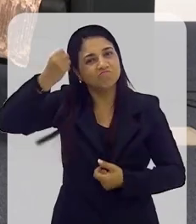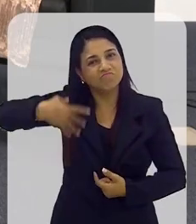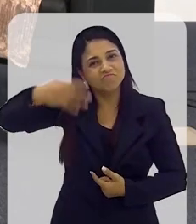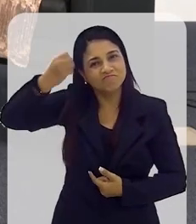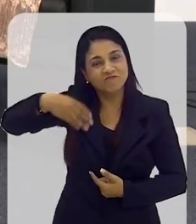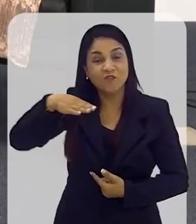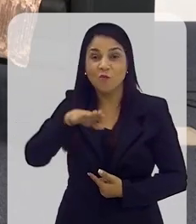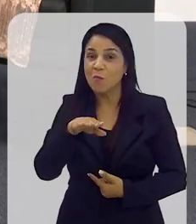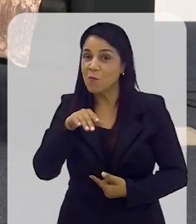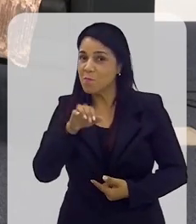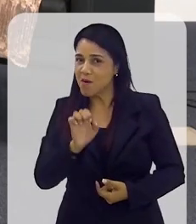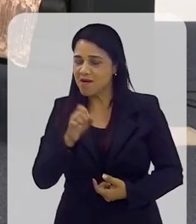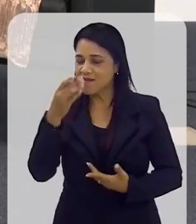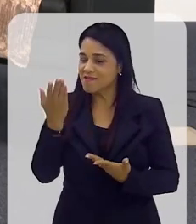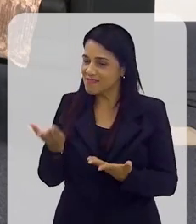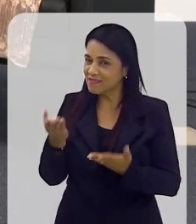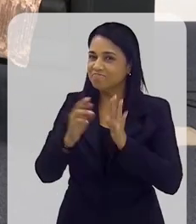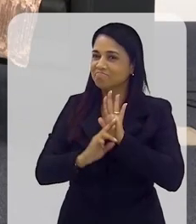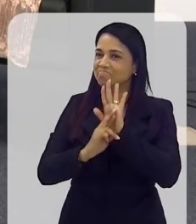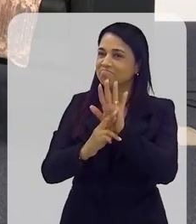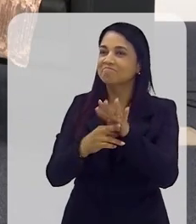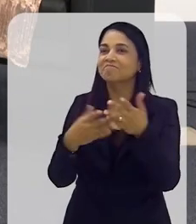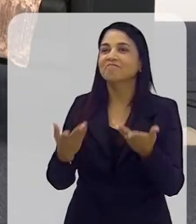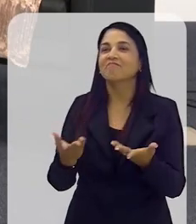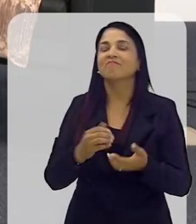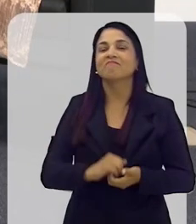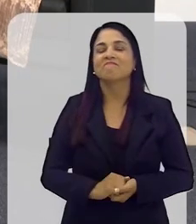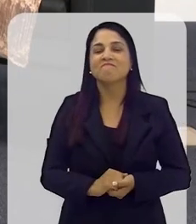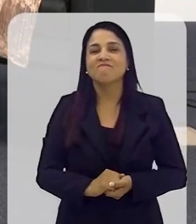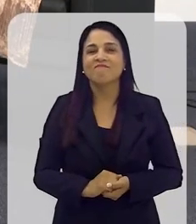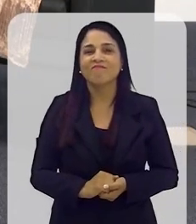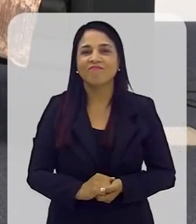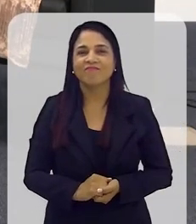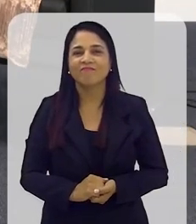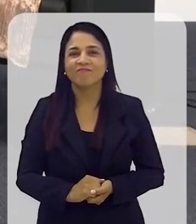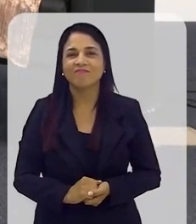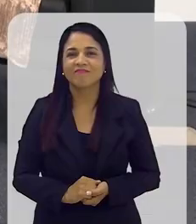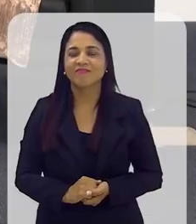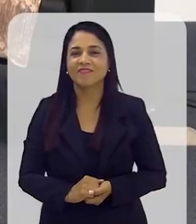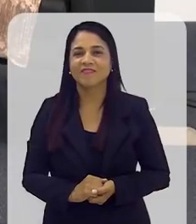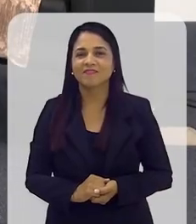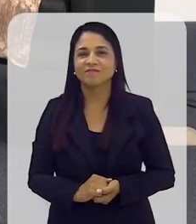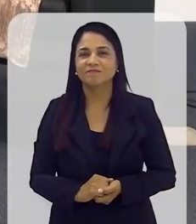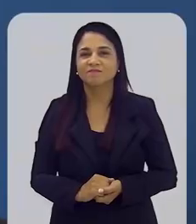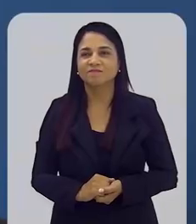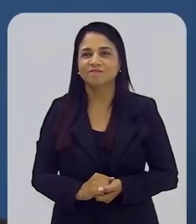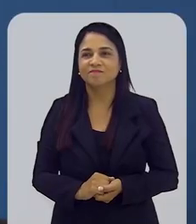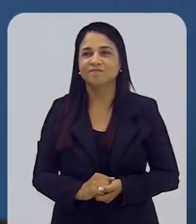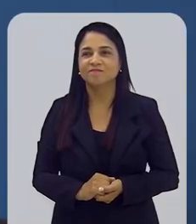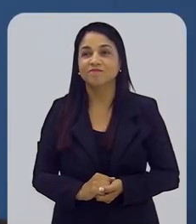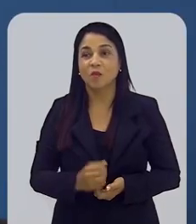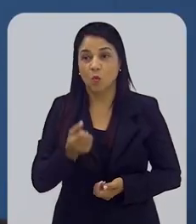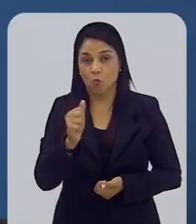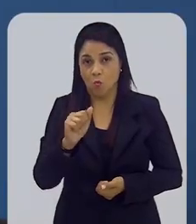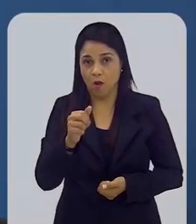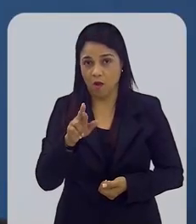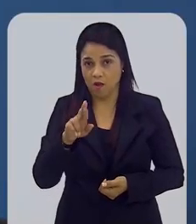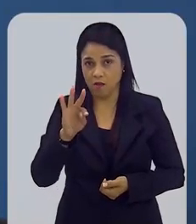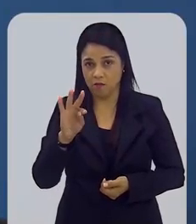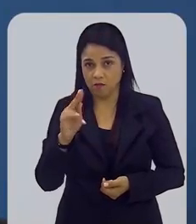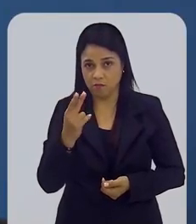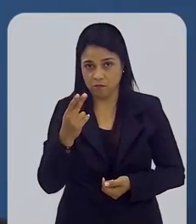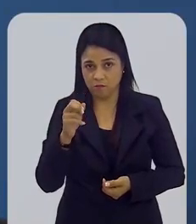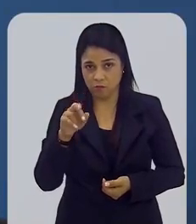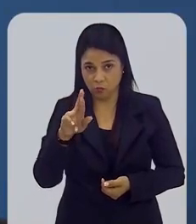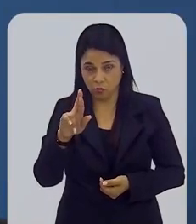te apresentar como mãe. Fala um pouco sobre isso. Chega e emociona a gente, assim, né? O Arthur, ele é uma